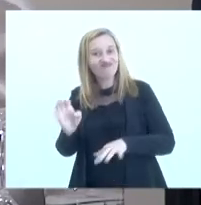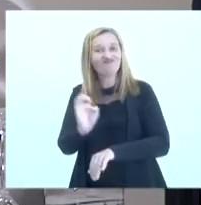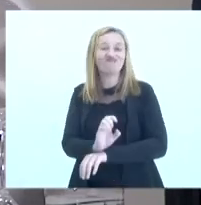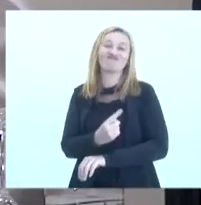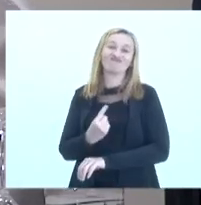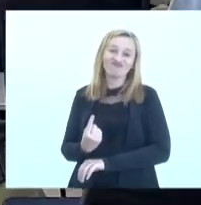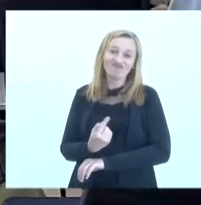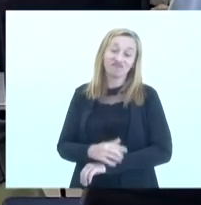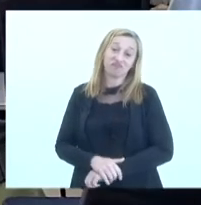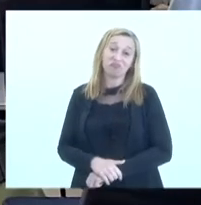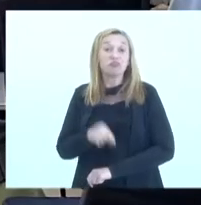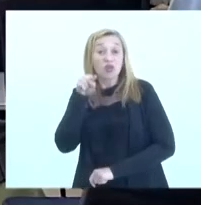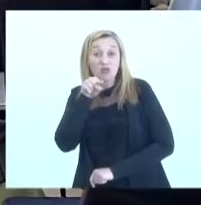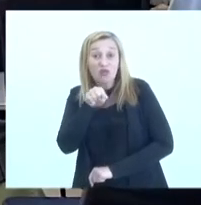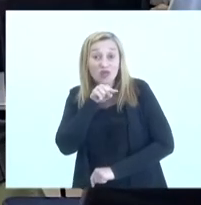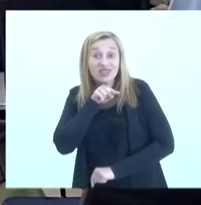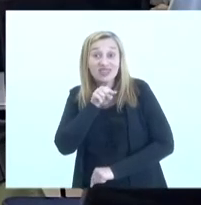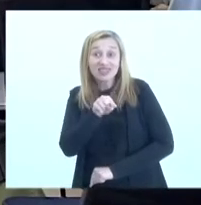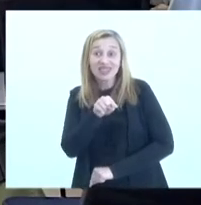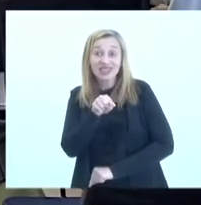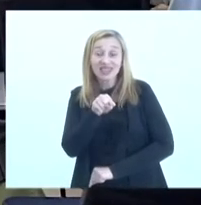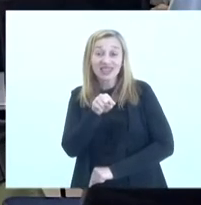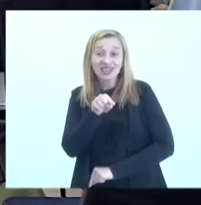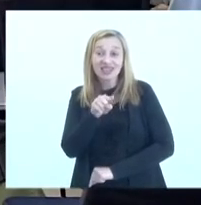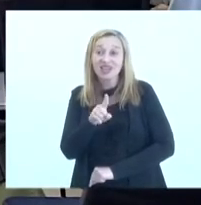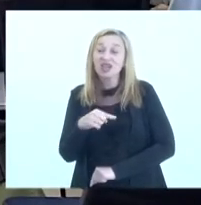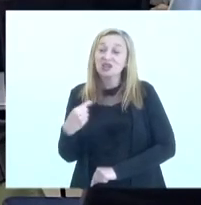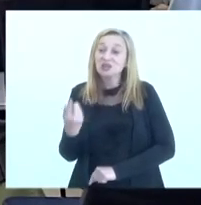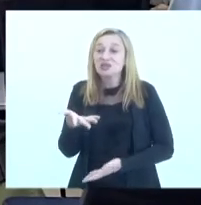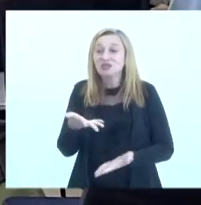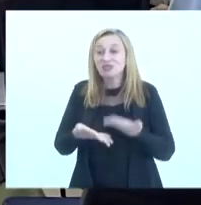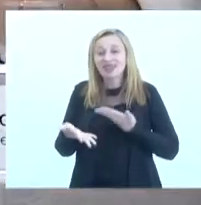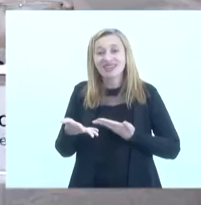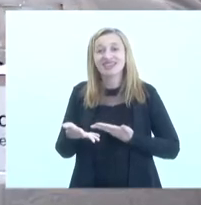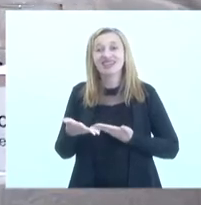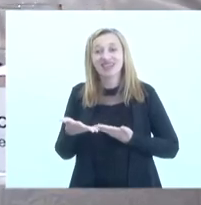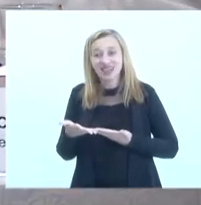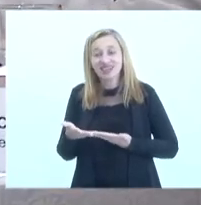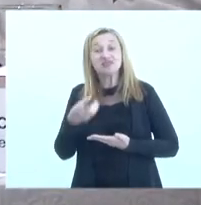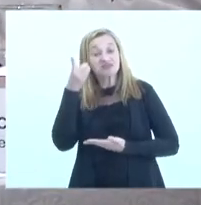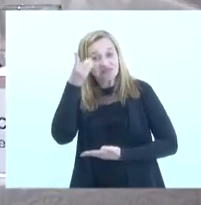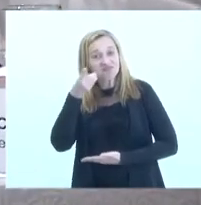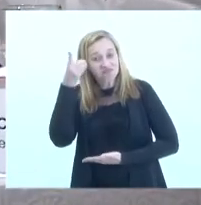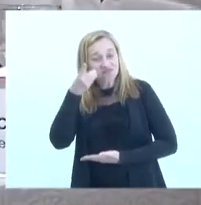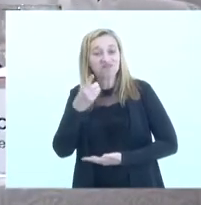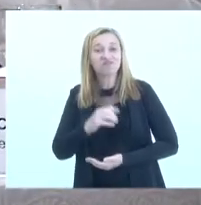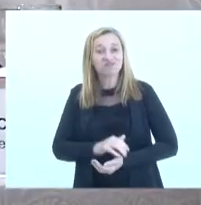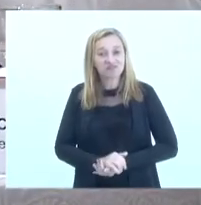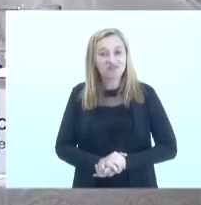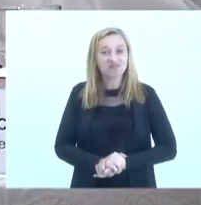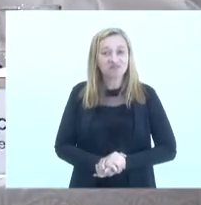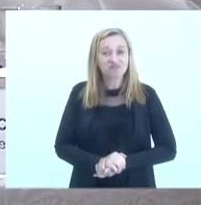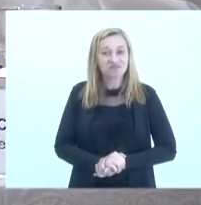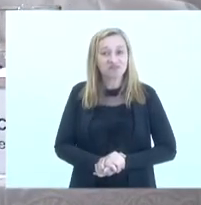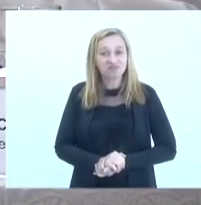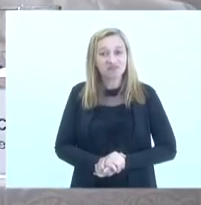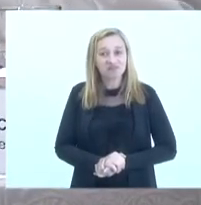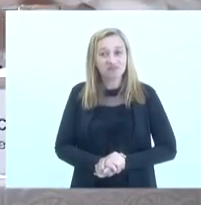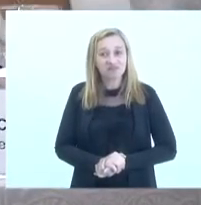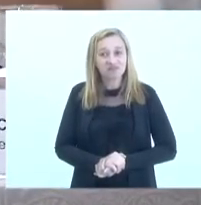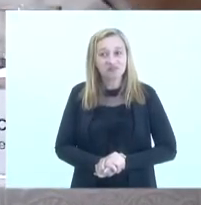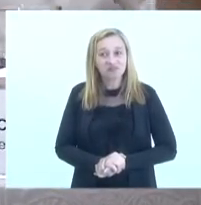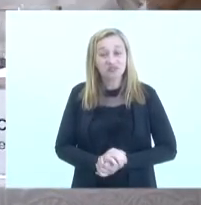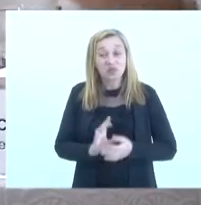estado. Você e os nossos parceiros, teus parceiros deputados, né,